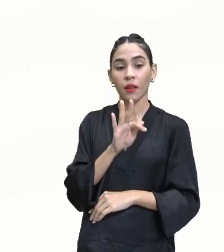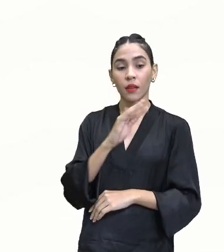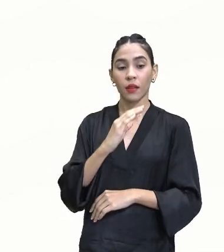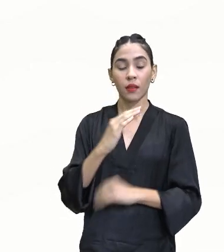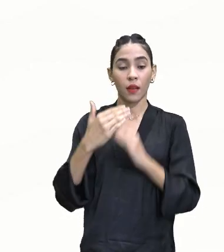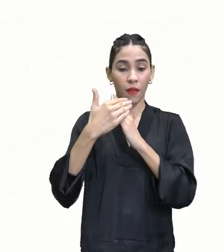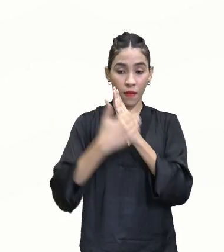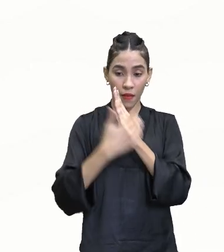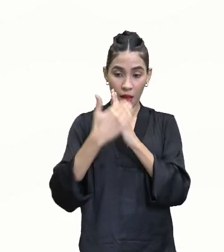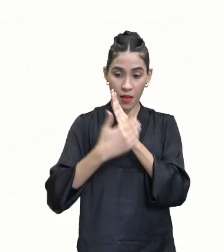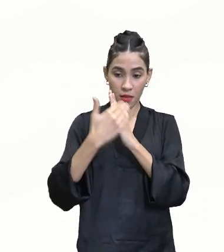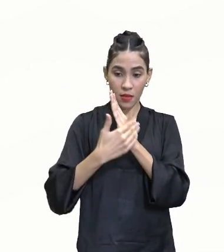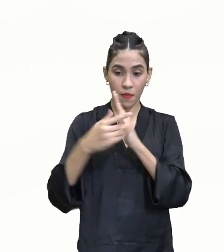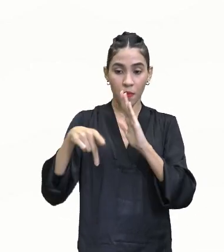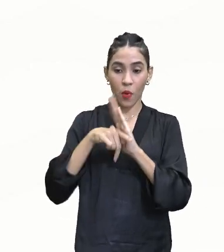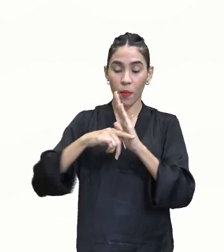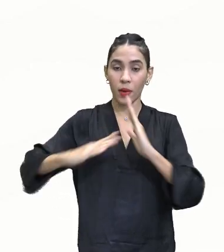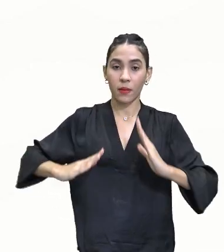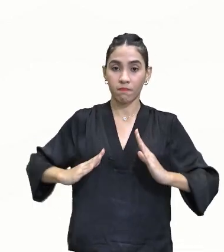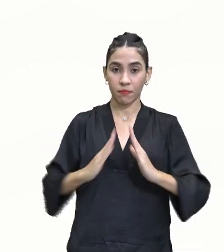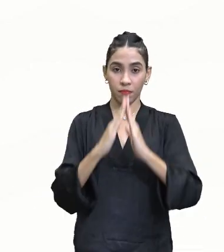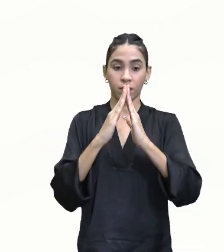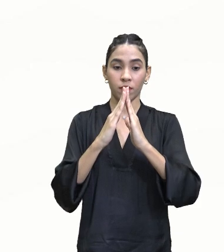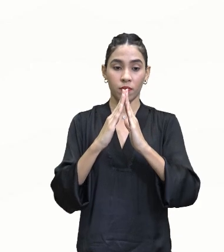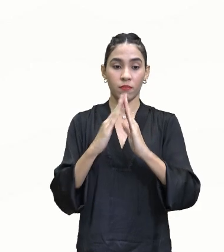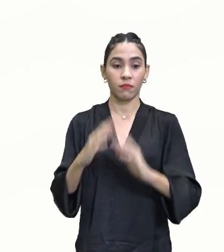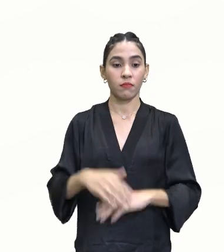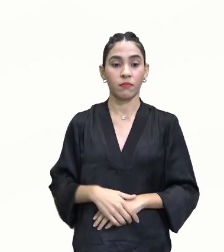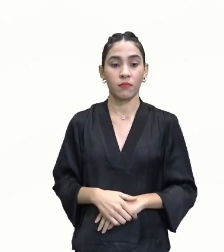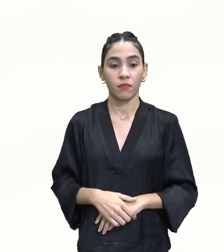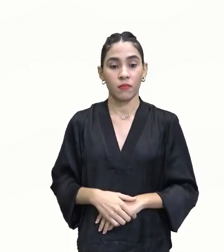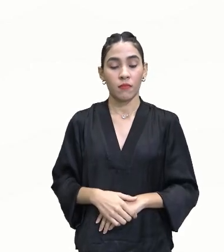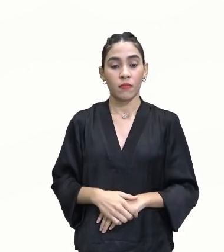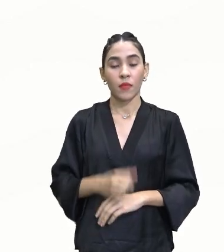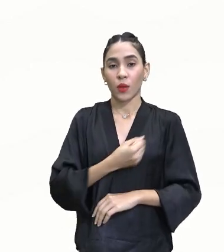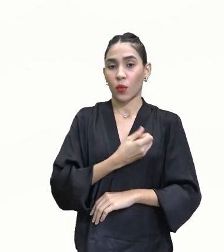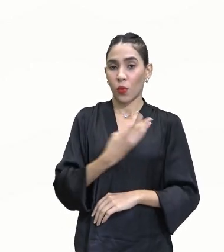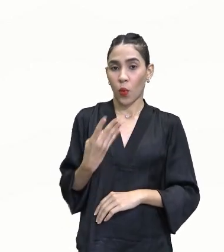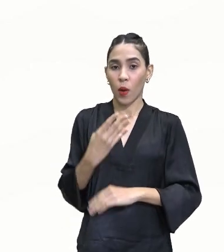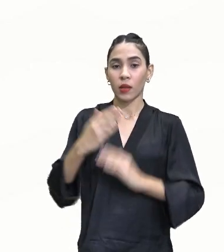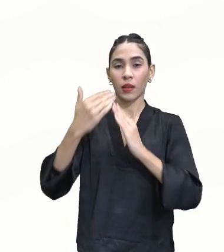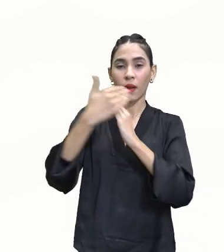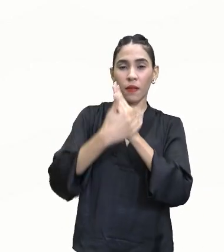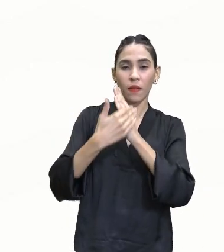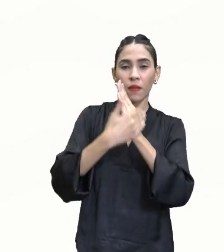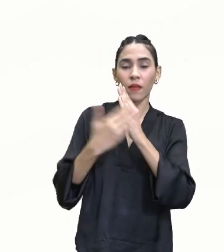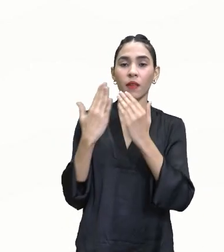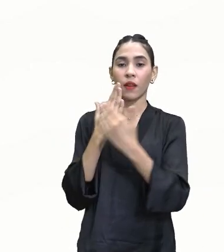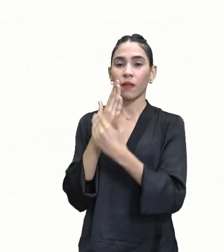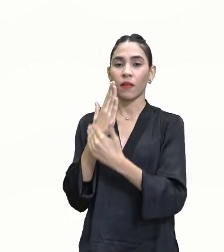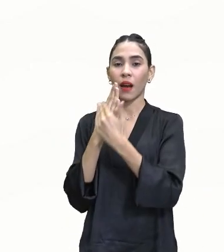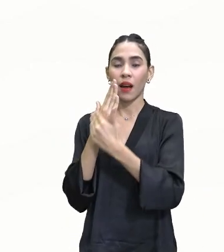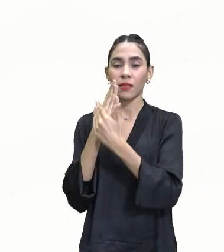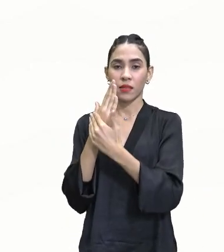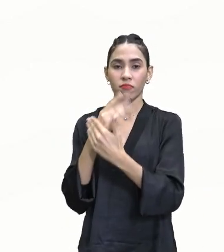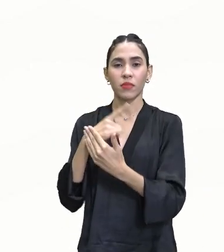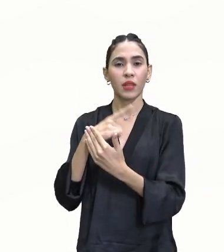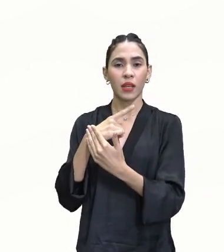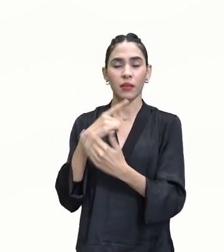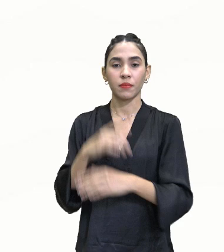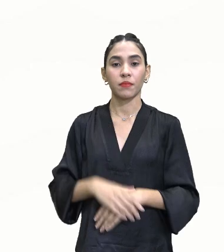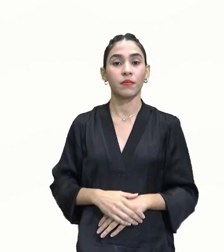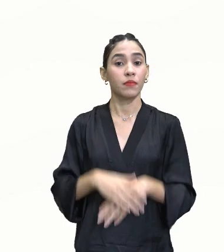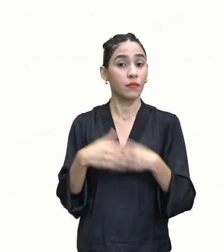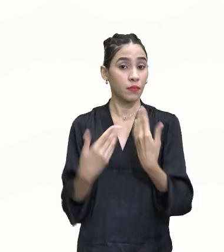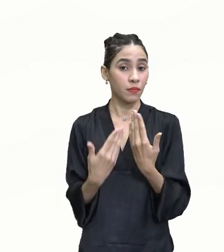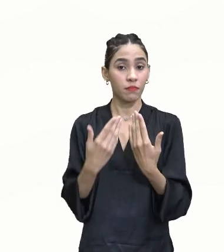face lateral da pirâmide, tá certo? Quantas faces tem essa pirâmide? Faces laterais. Ora,